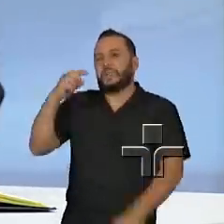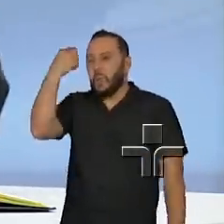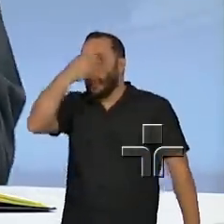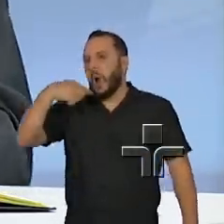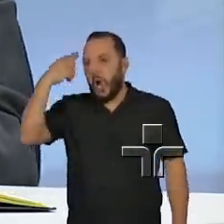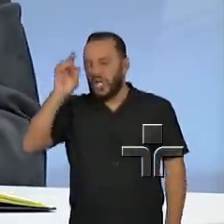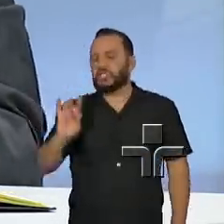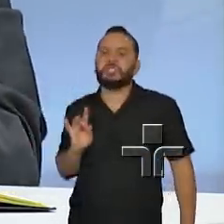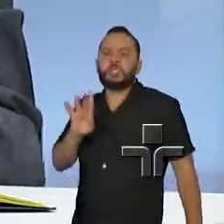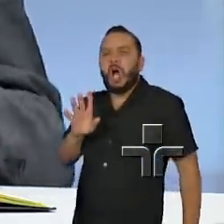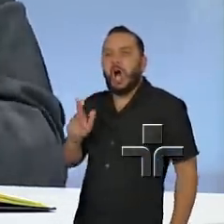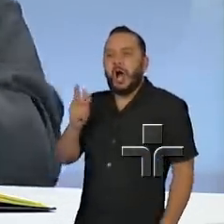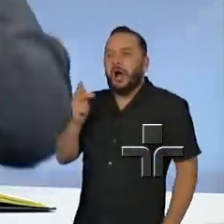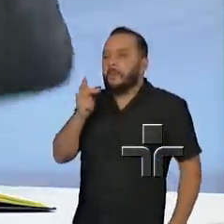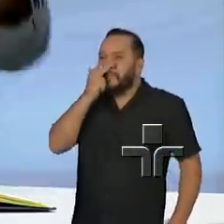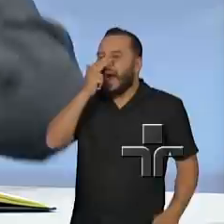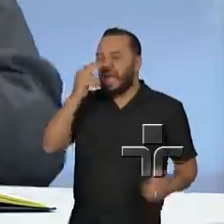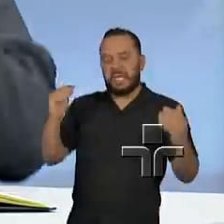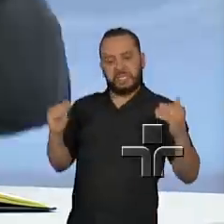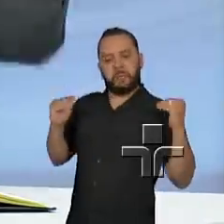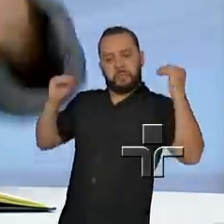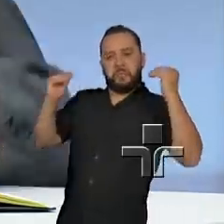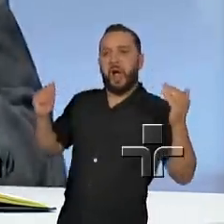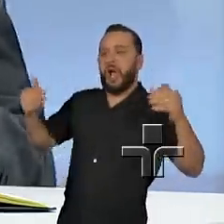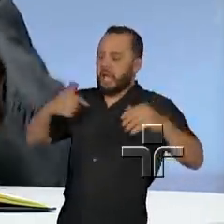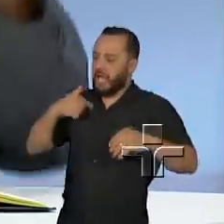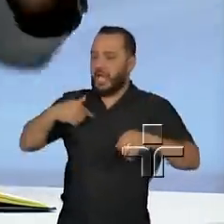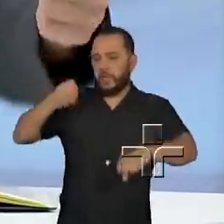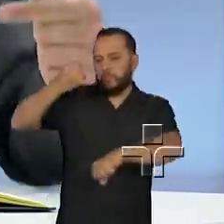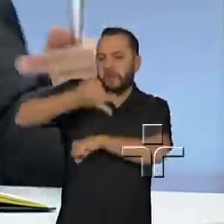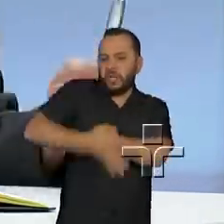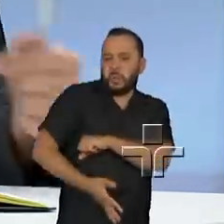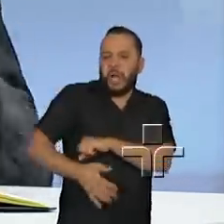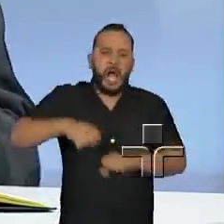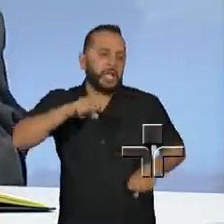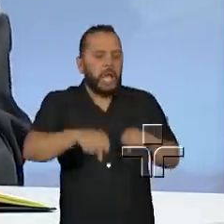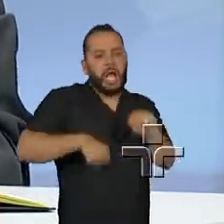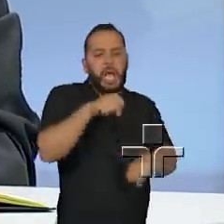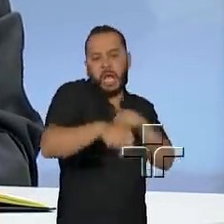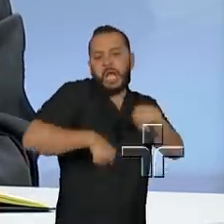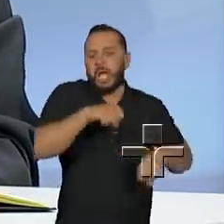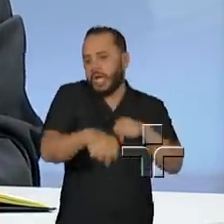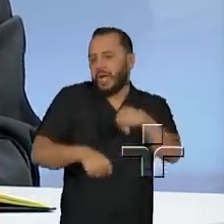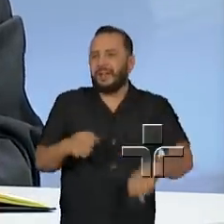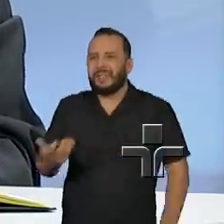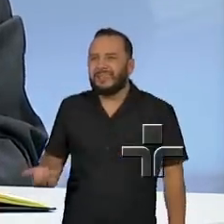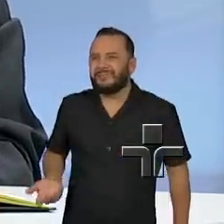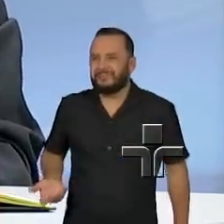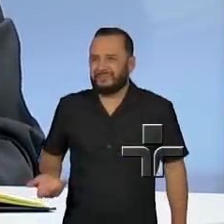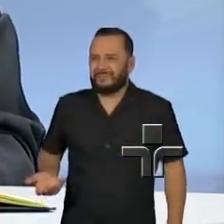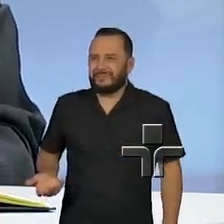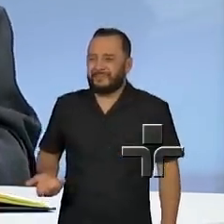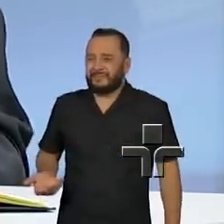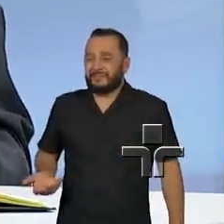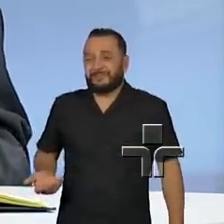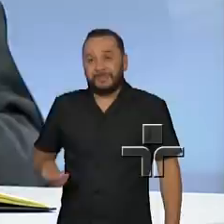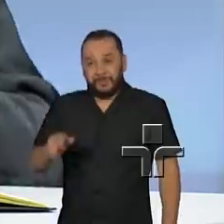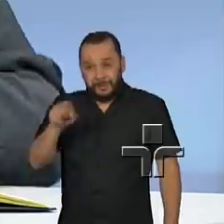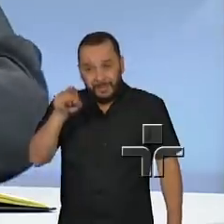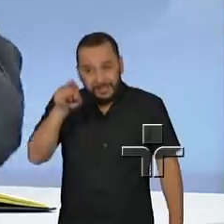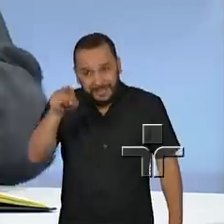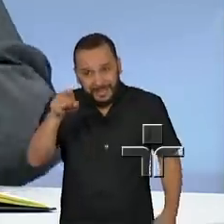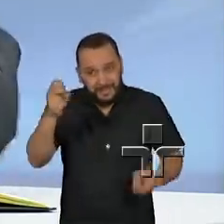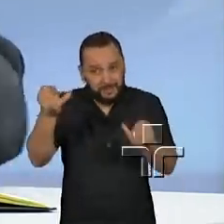hoje. Vamos lá, fui dormir 2 da manhã, estava andando de bicicleta às 4, né? O seu ponto, então, é esse, quer